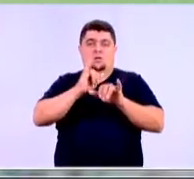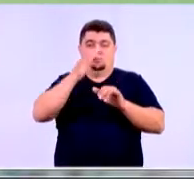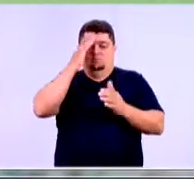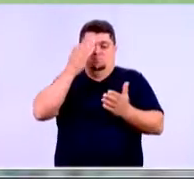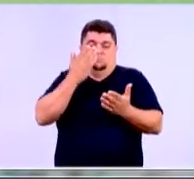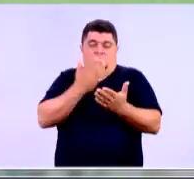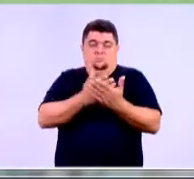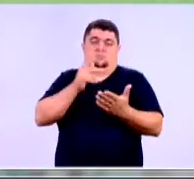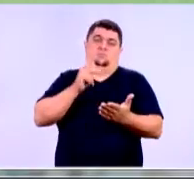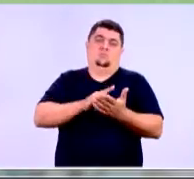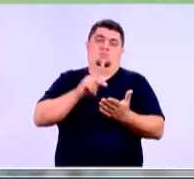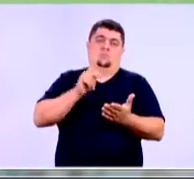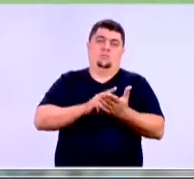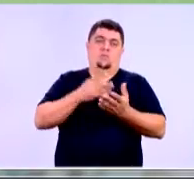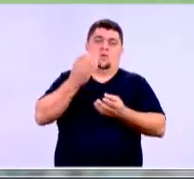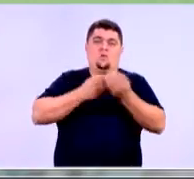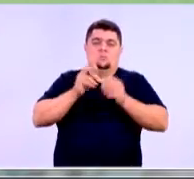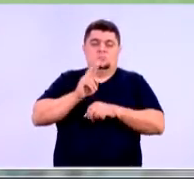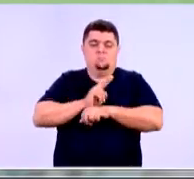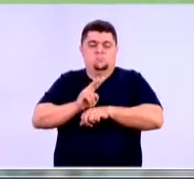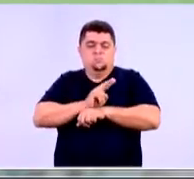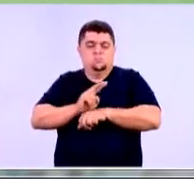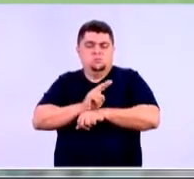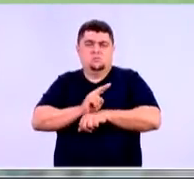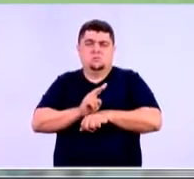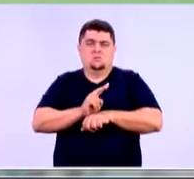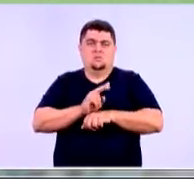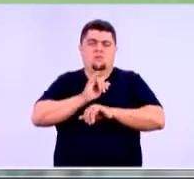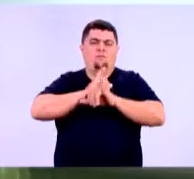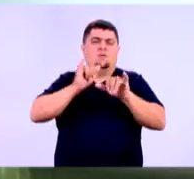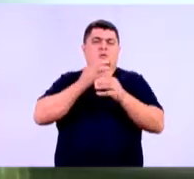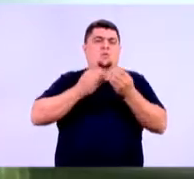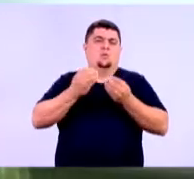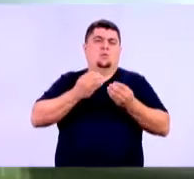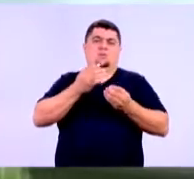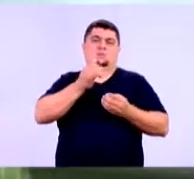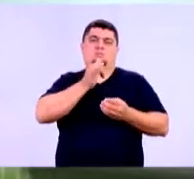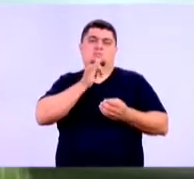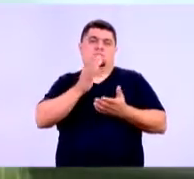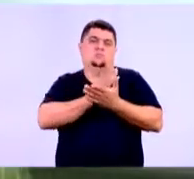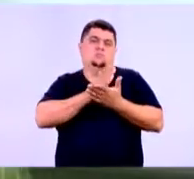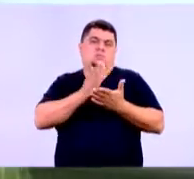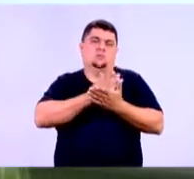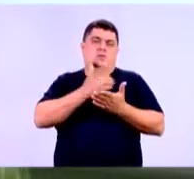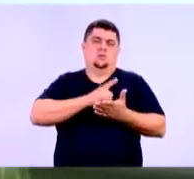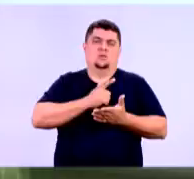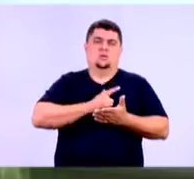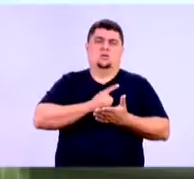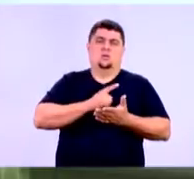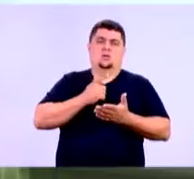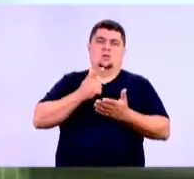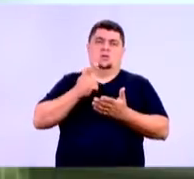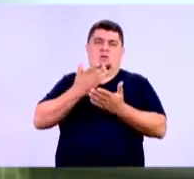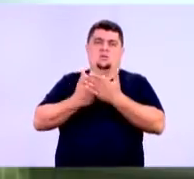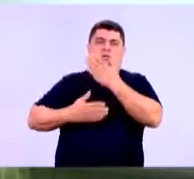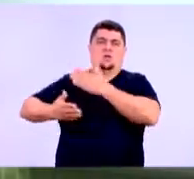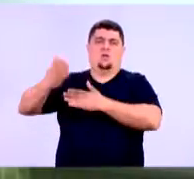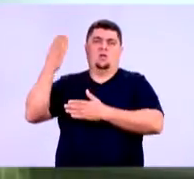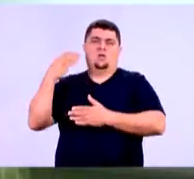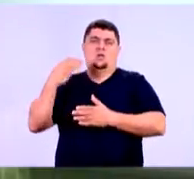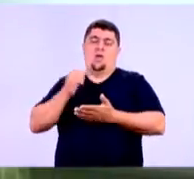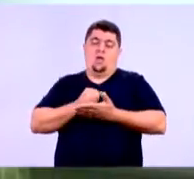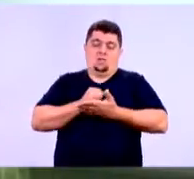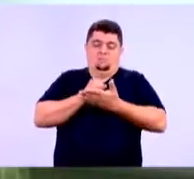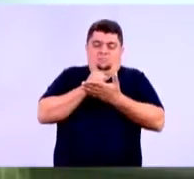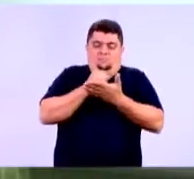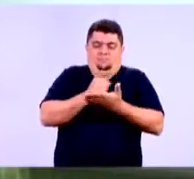boas práticas de controle. Quando a gente fala de informações, alguns dos mecanismos discutidos na aula passada